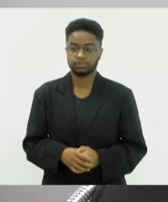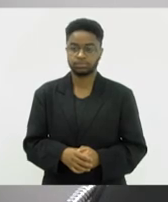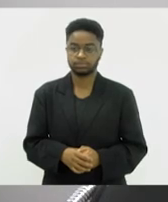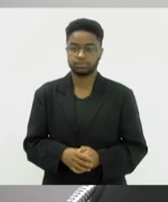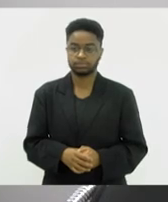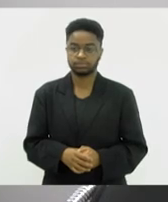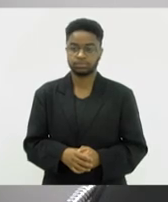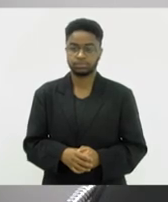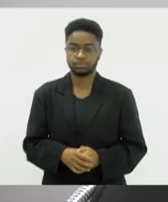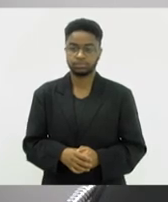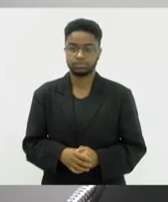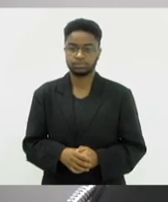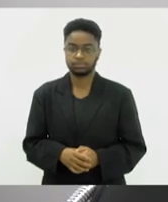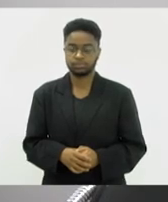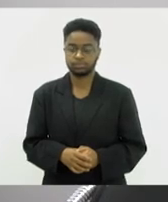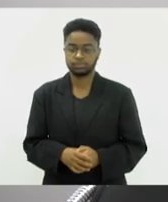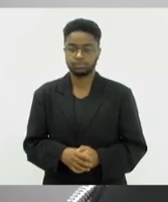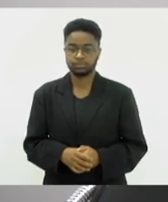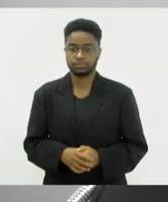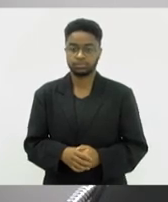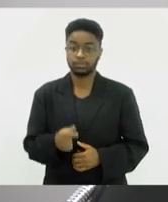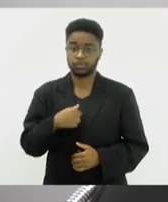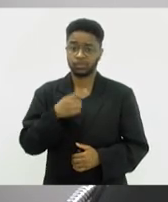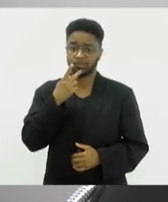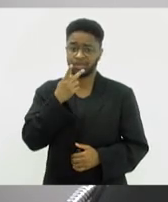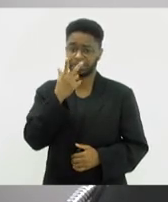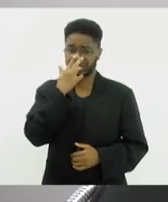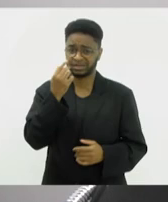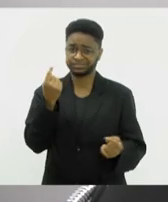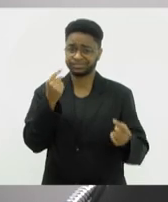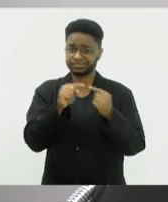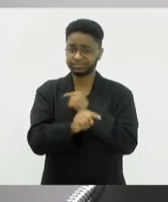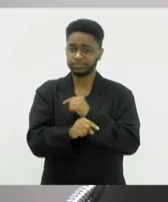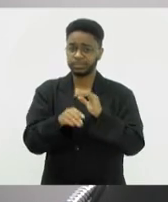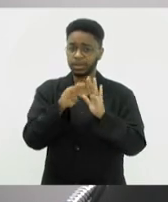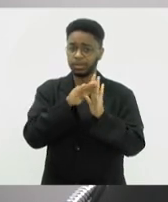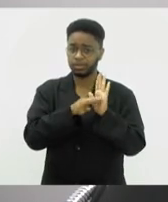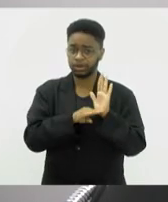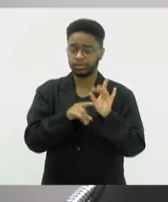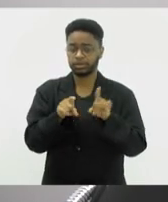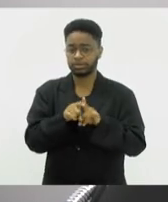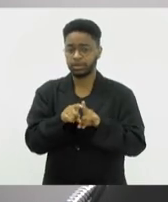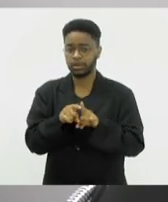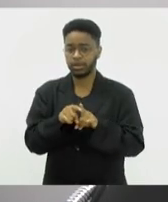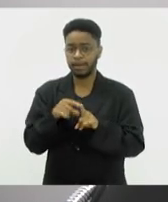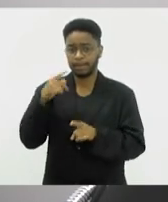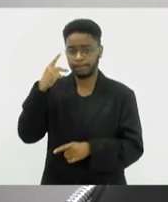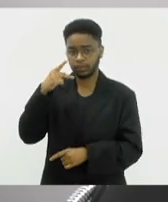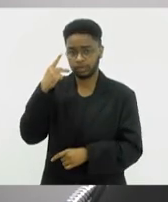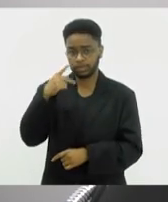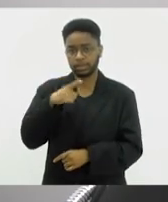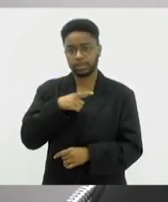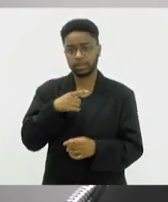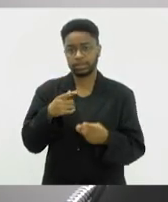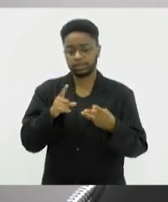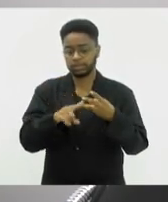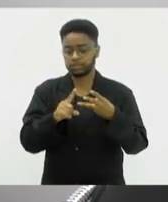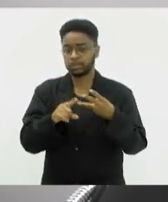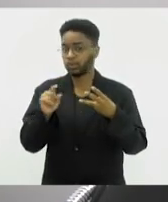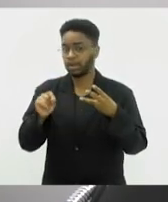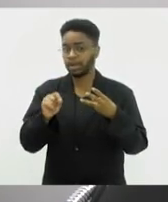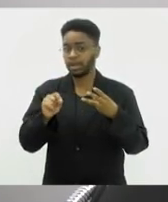Eu falei aqui que estava a contraditória de programa e política. Tem um terceiro agora,